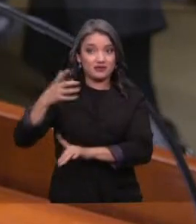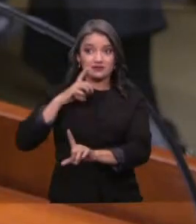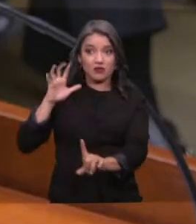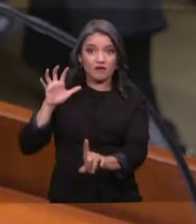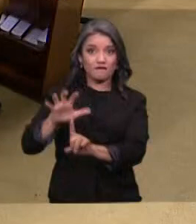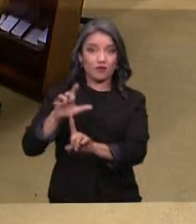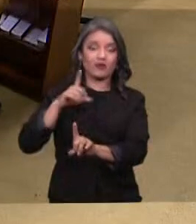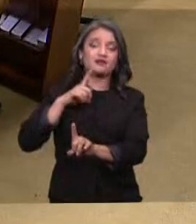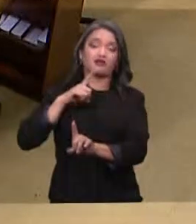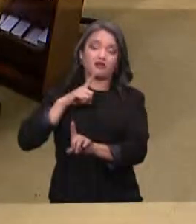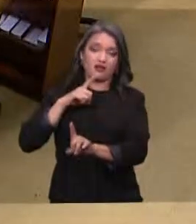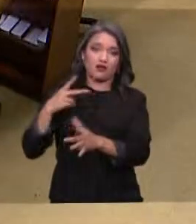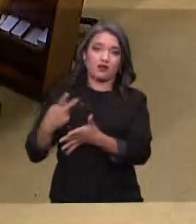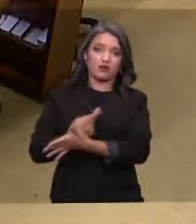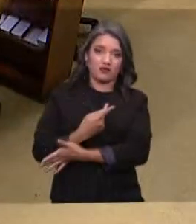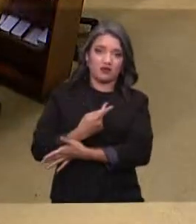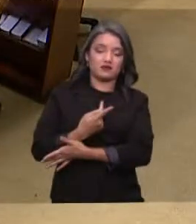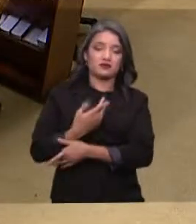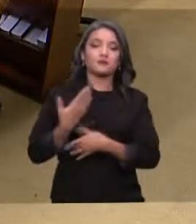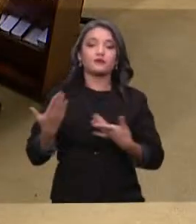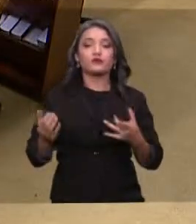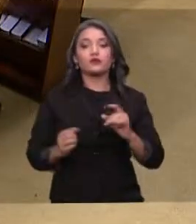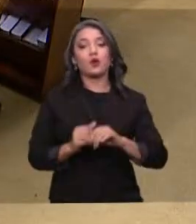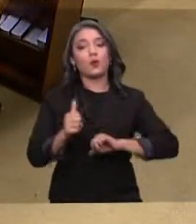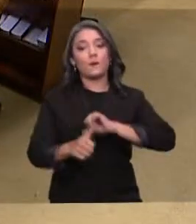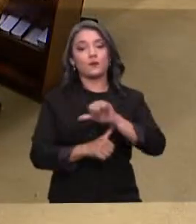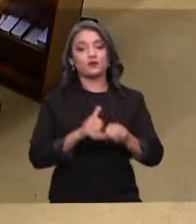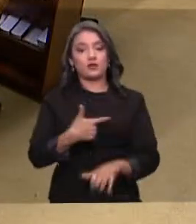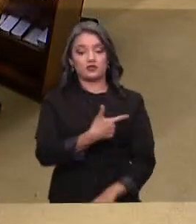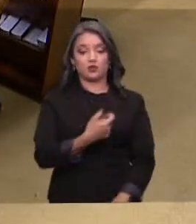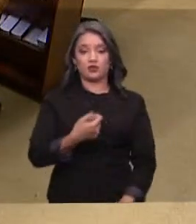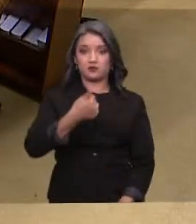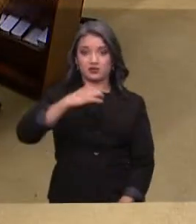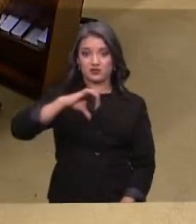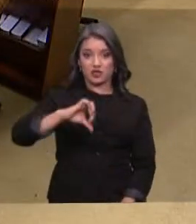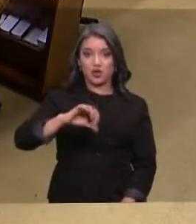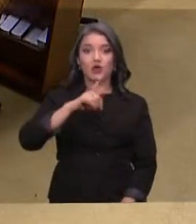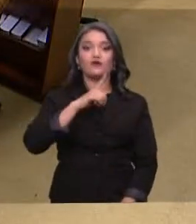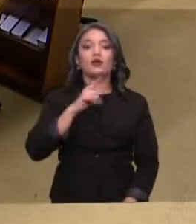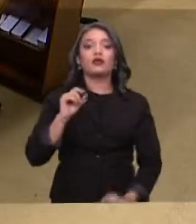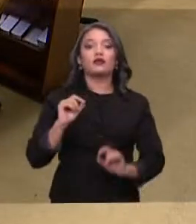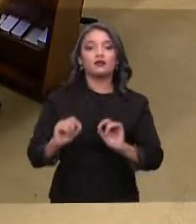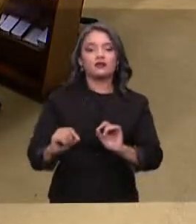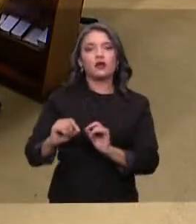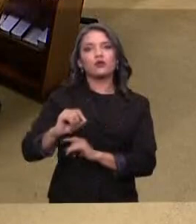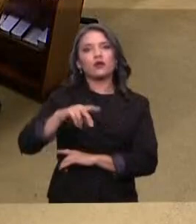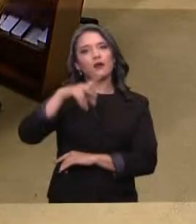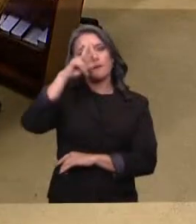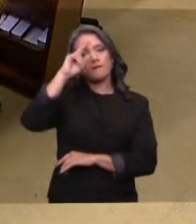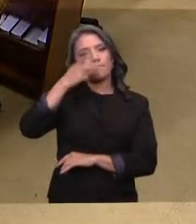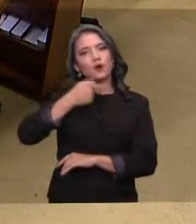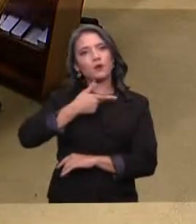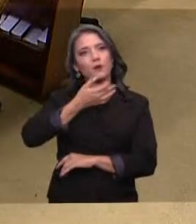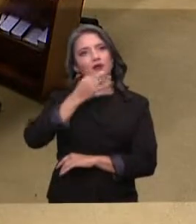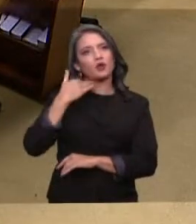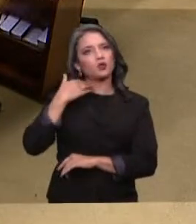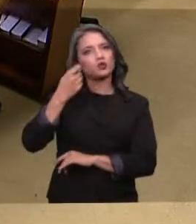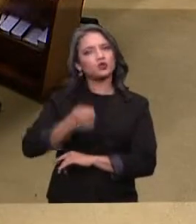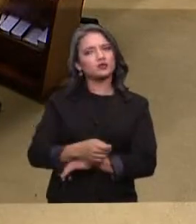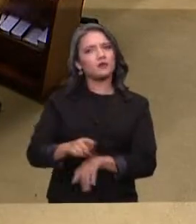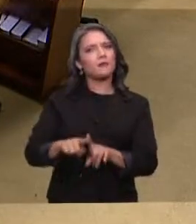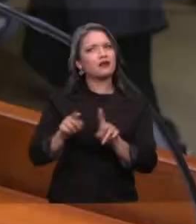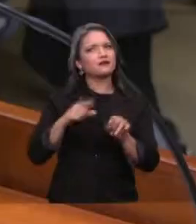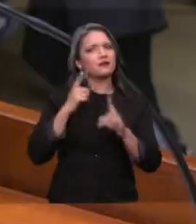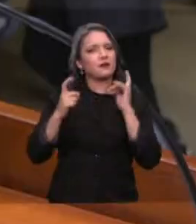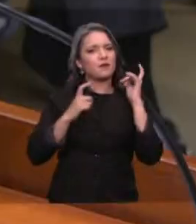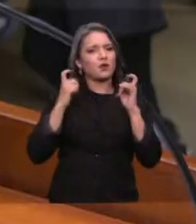reforma processual de 2019 vai além de questões como a convicção íntima do julgador e passa também a se preocupar